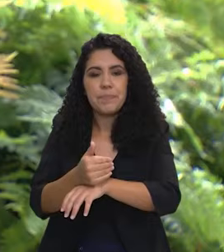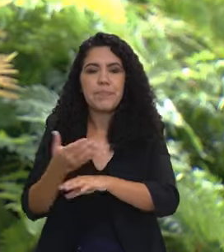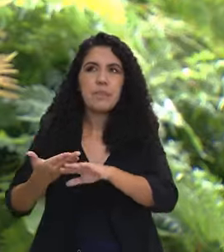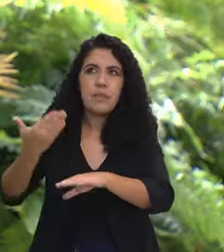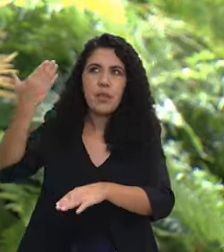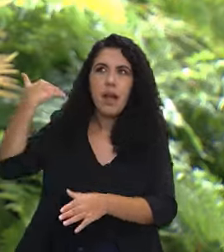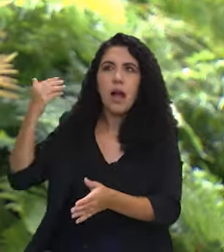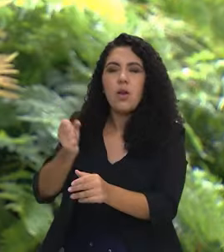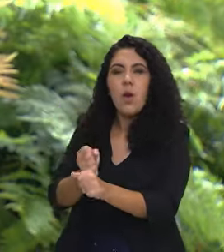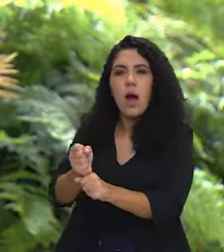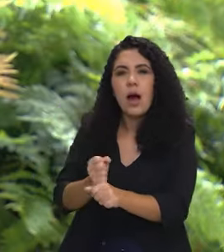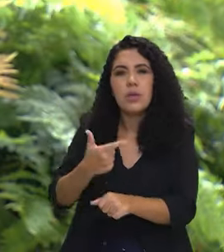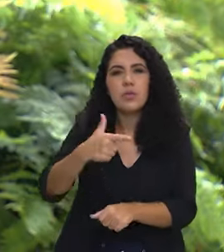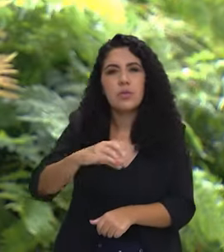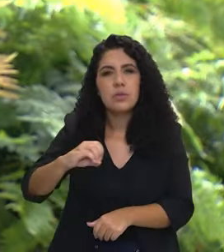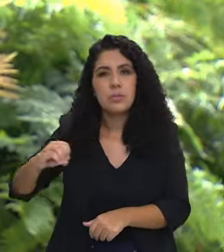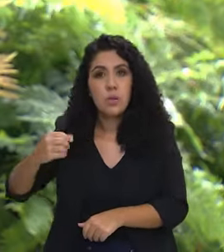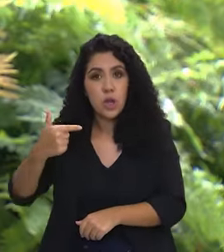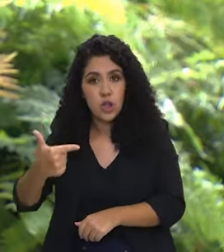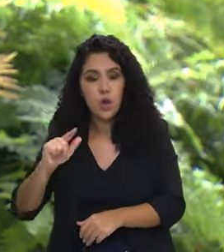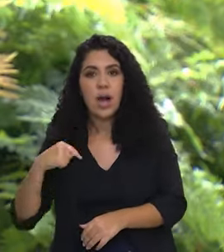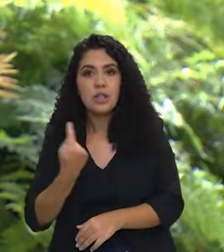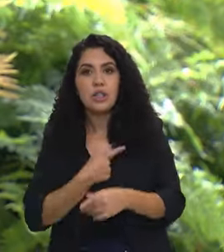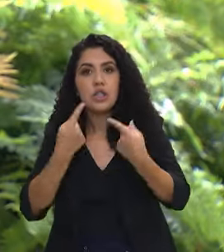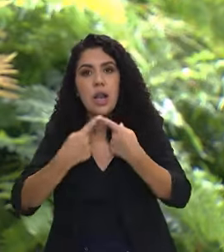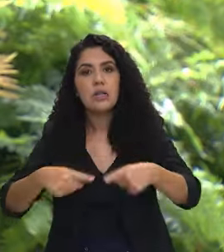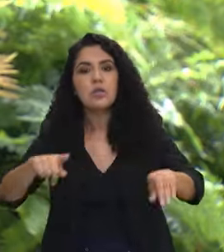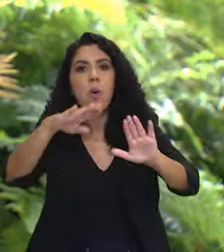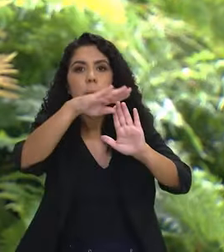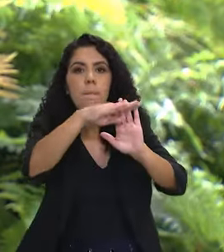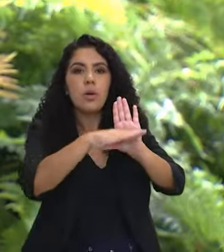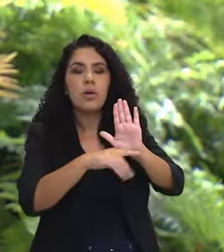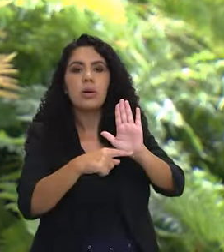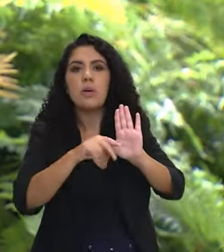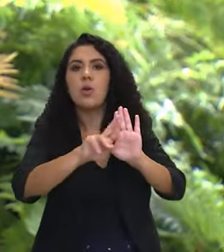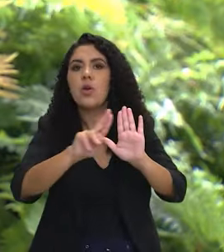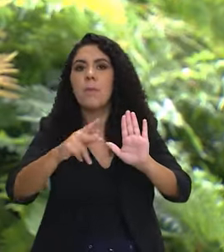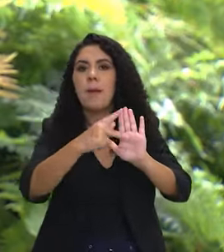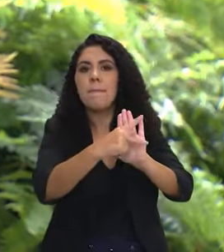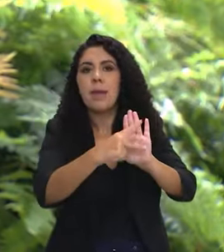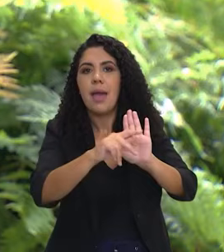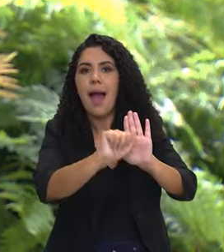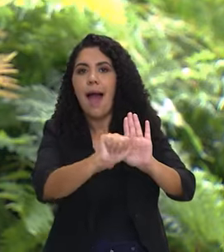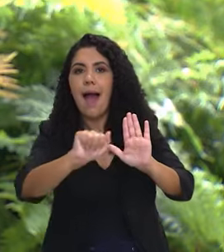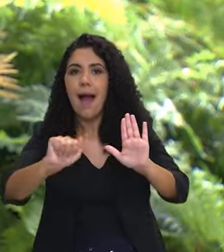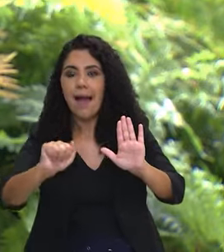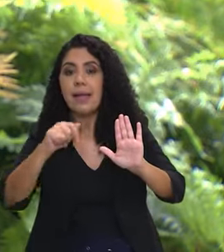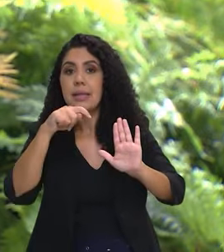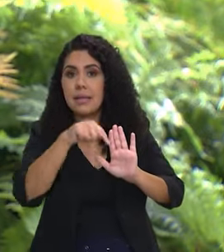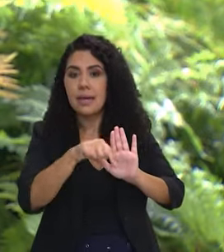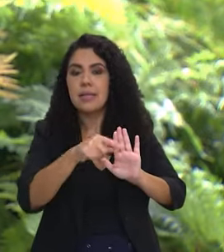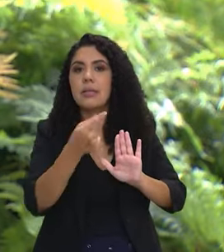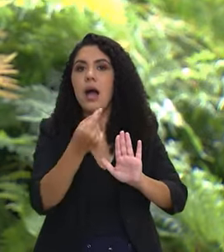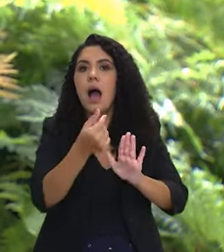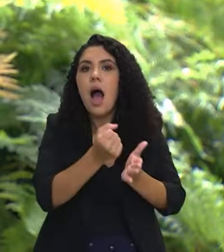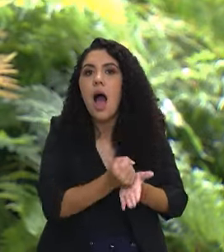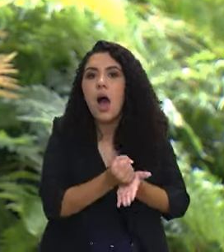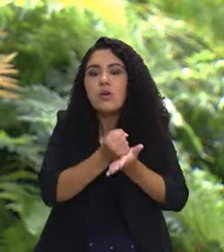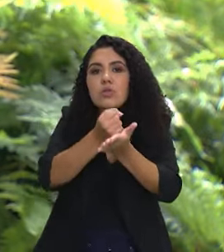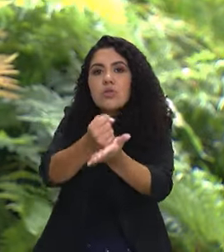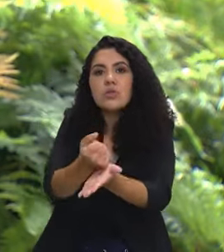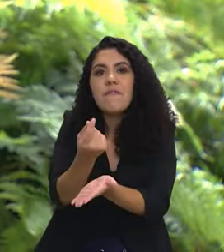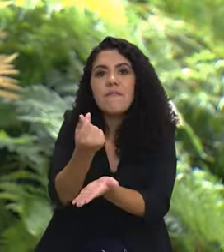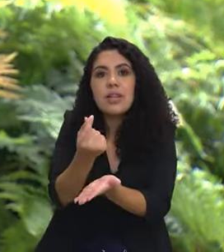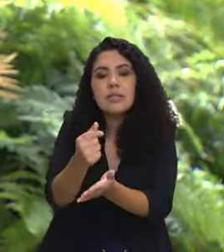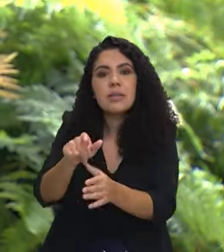ano 2002, a gente lançou um programa de ação afirmativa, o PAA, em que a gente dá uma ajuda financeira para